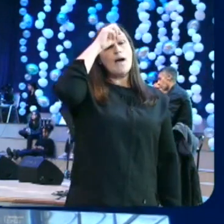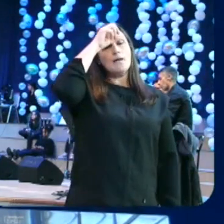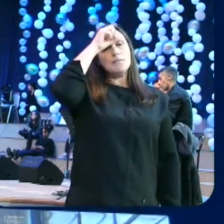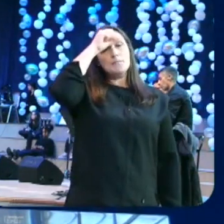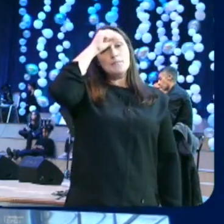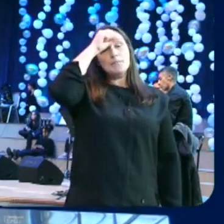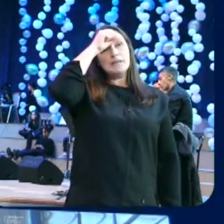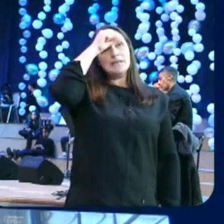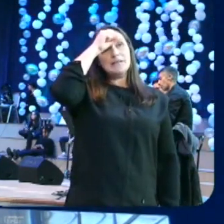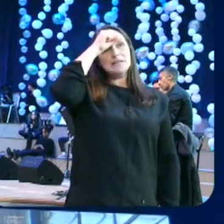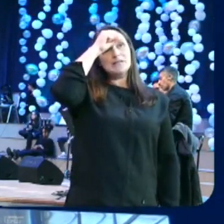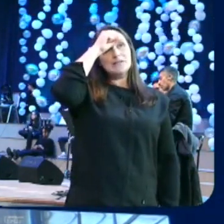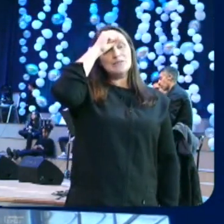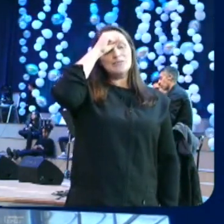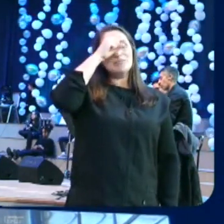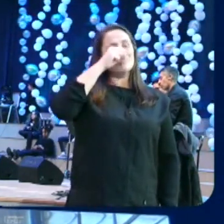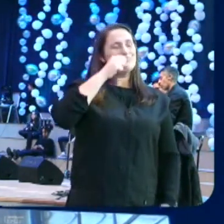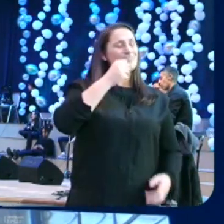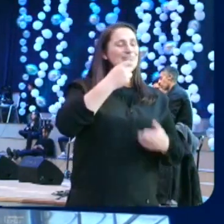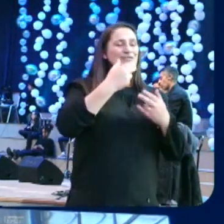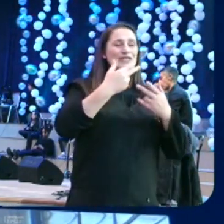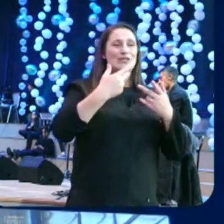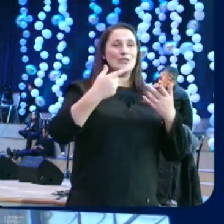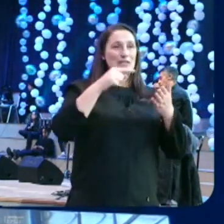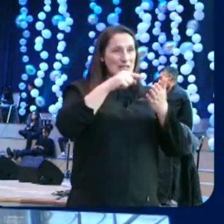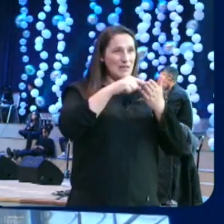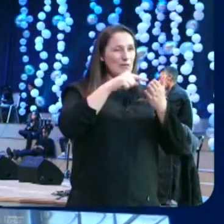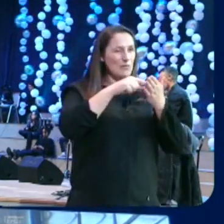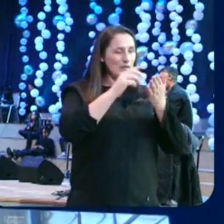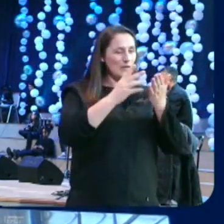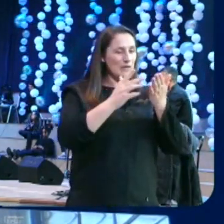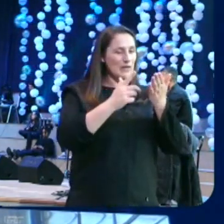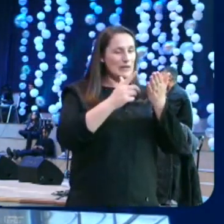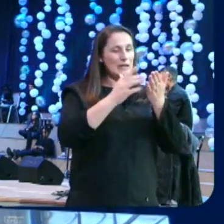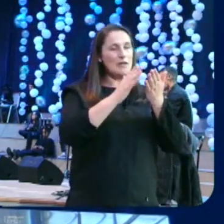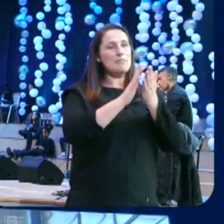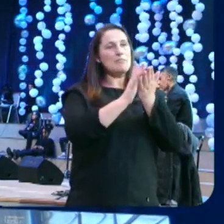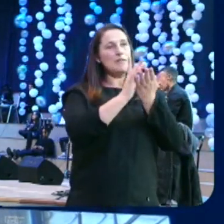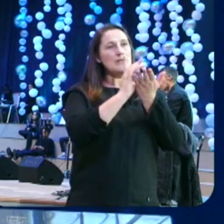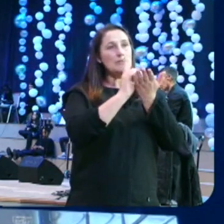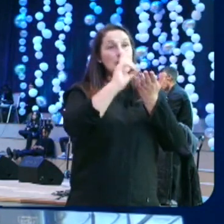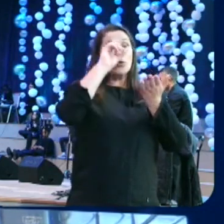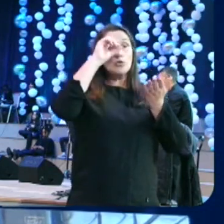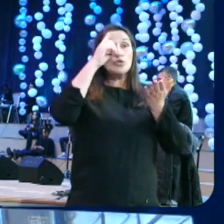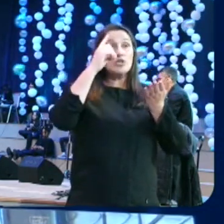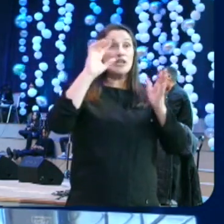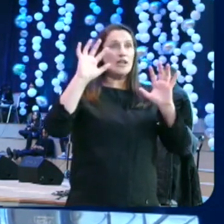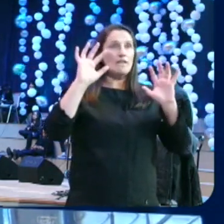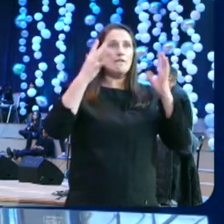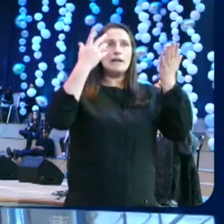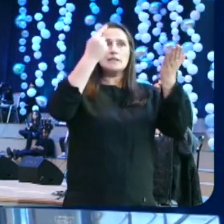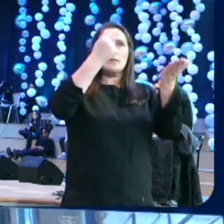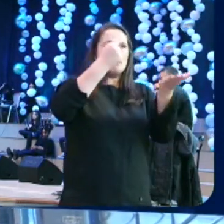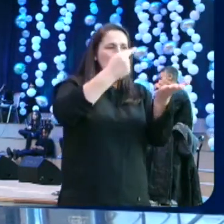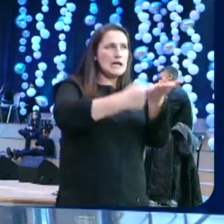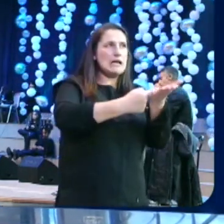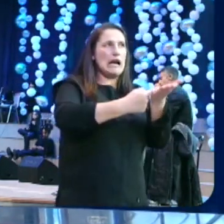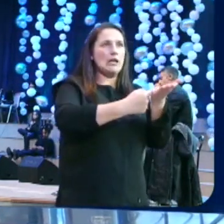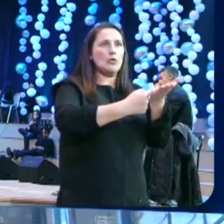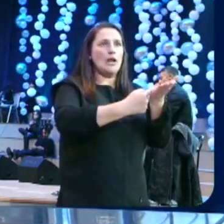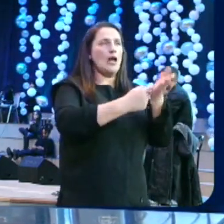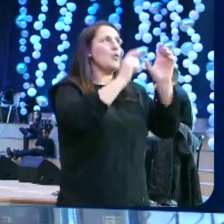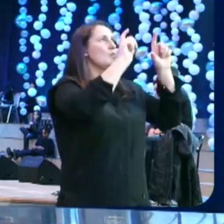essas pequenas lições da vida e da Bíblia. O dia da festa não é o dia marcado num